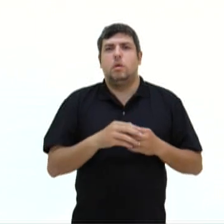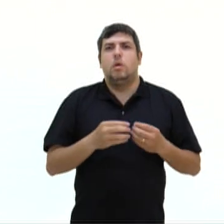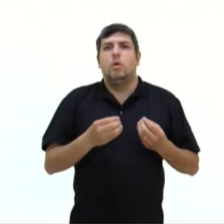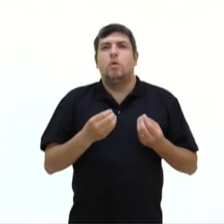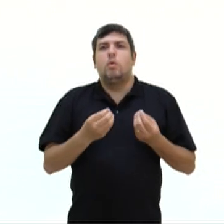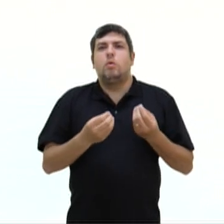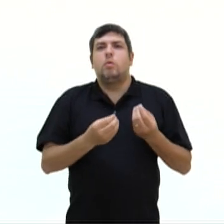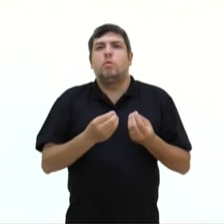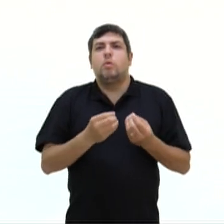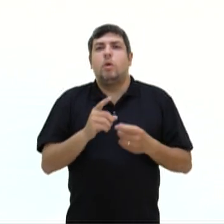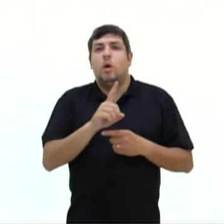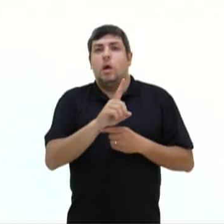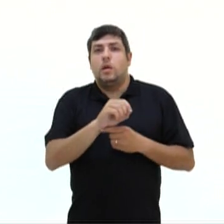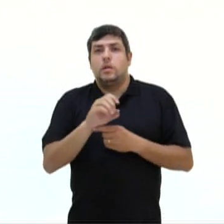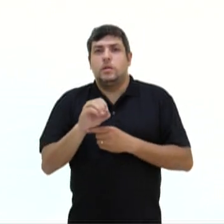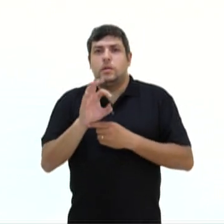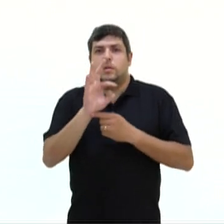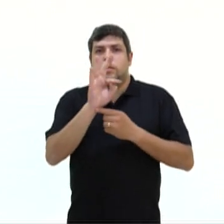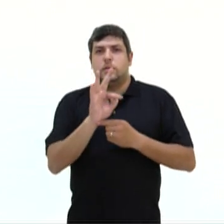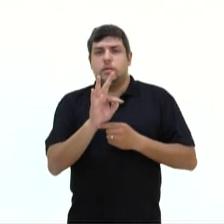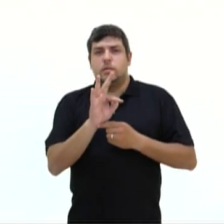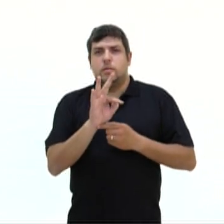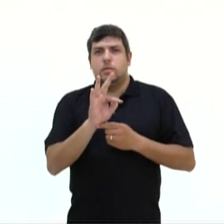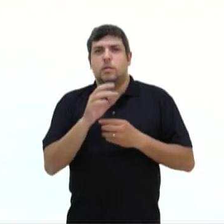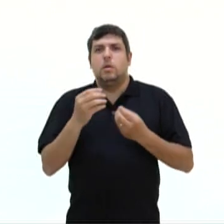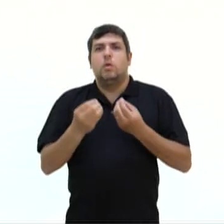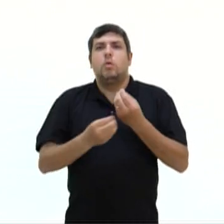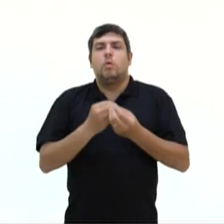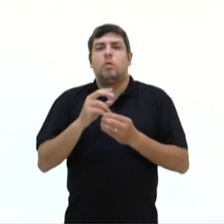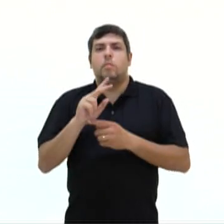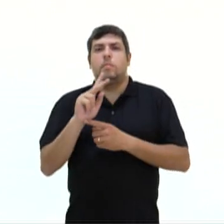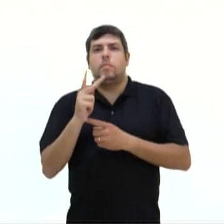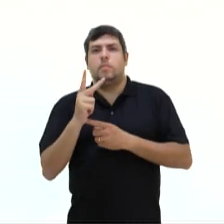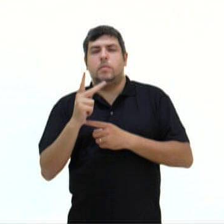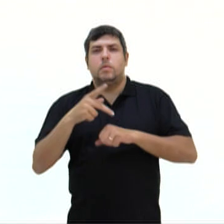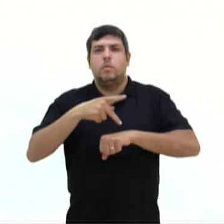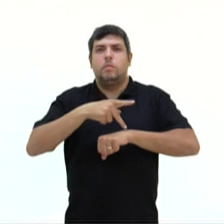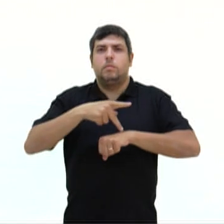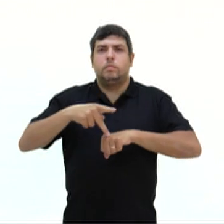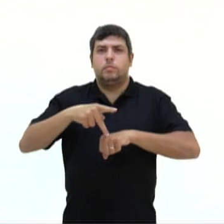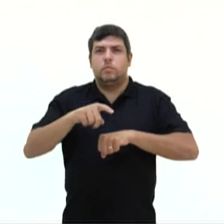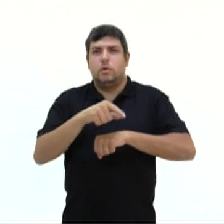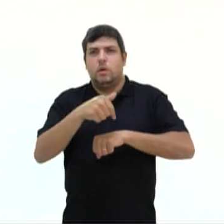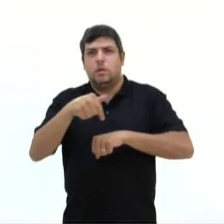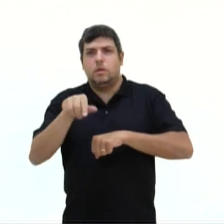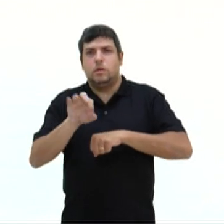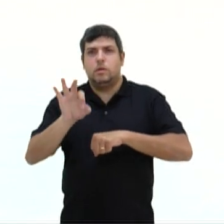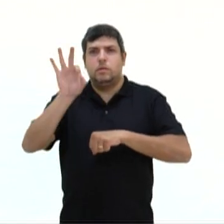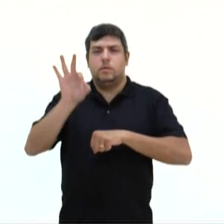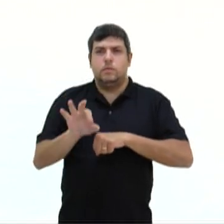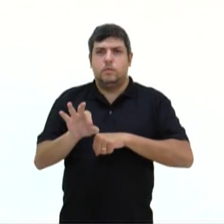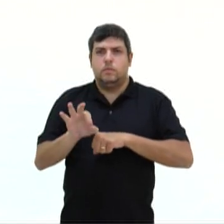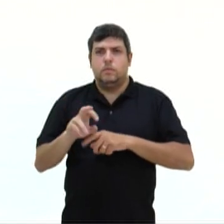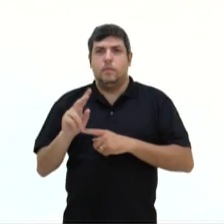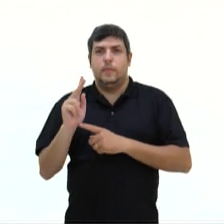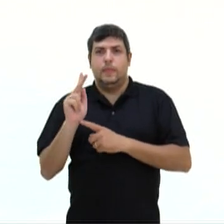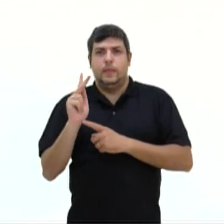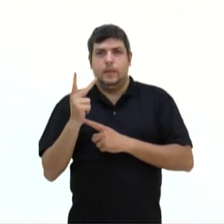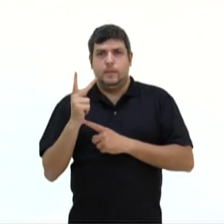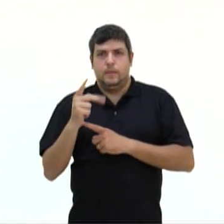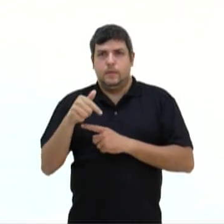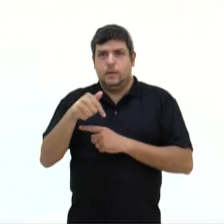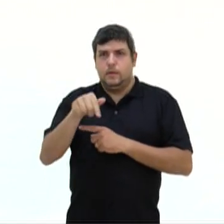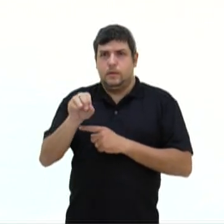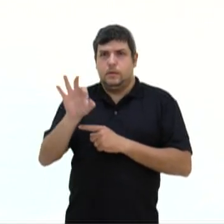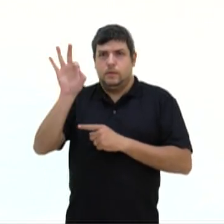de 100 toneladas da hematita pura, tá? A 70%. Então, essa hematita, que é o mineral, tem a